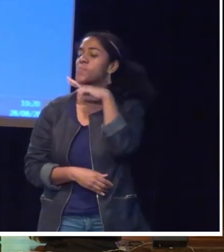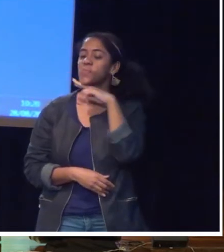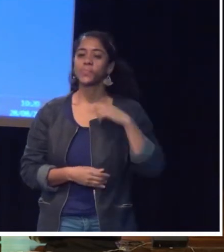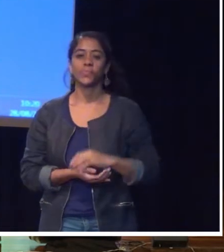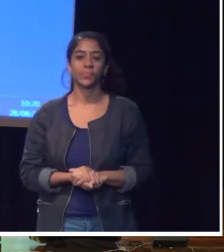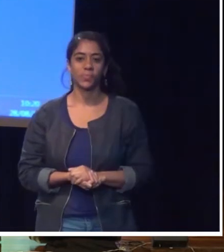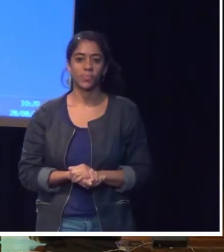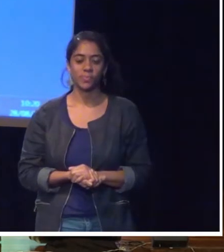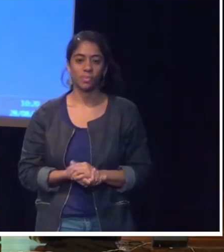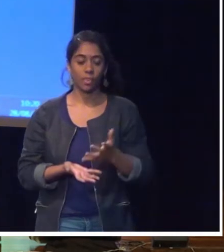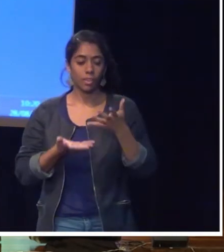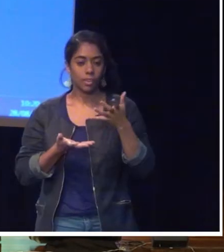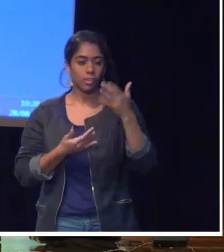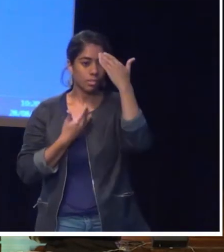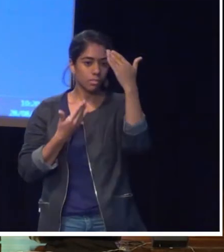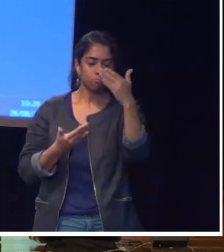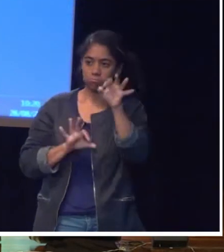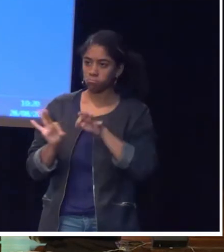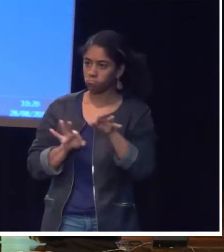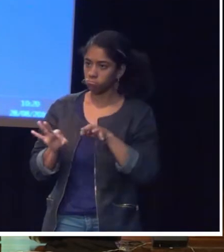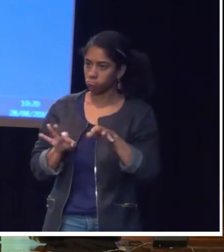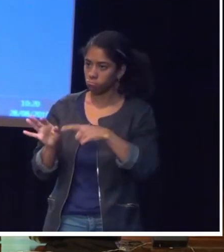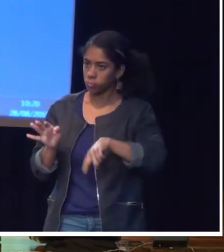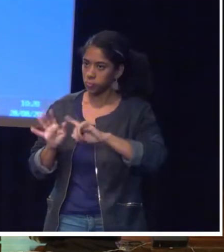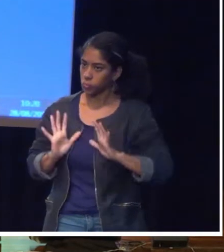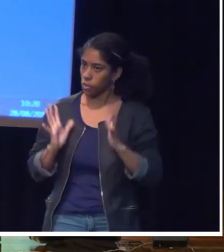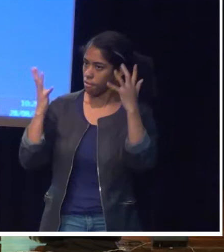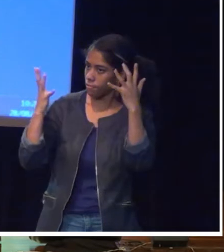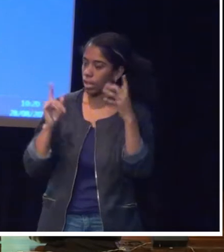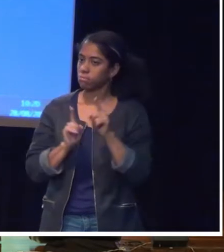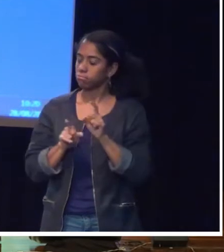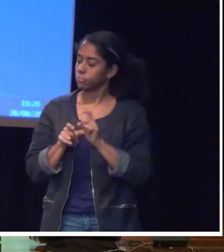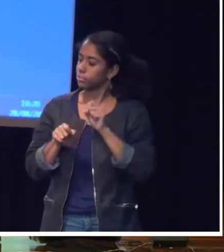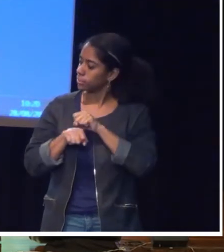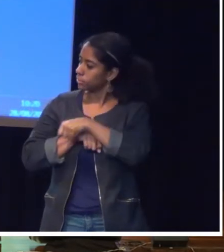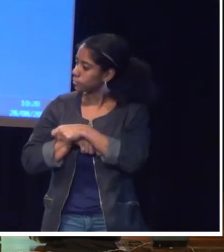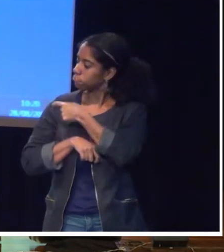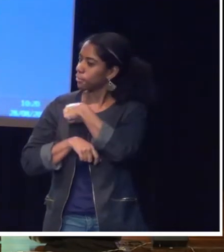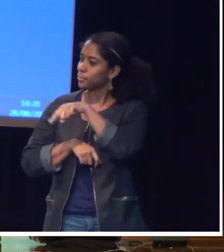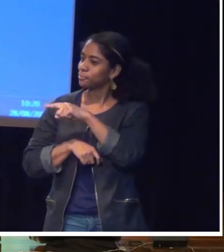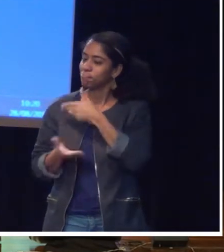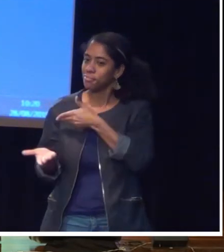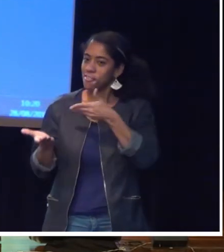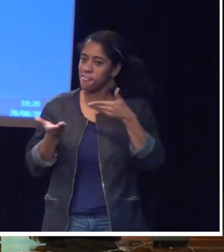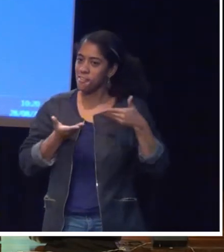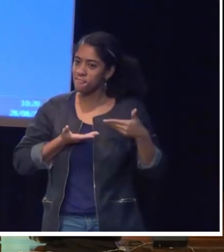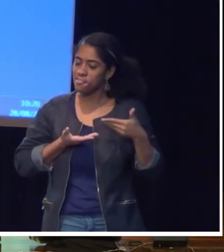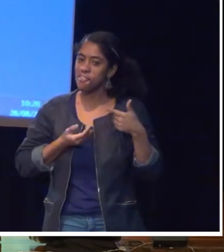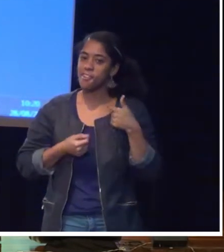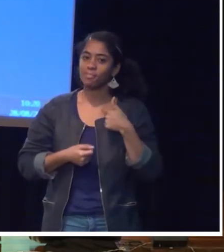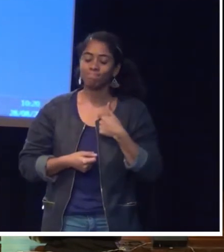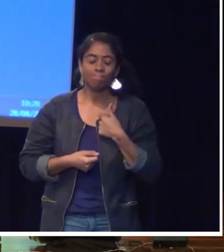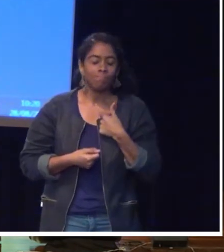Quero agradecer a organização desse evento, do simpósio, pela acolhida, pelo convite, que é algo que, para mim, é